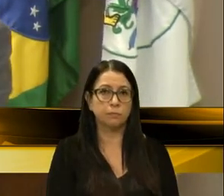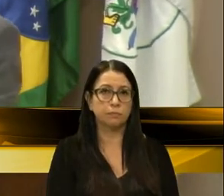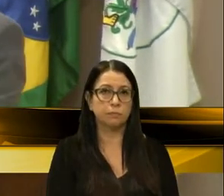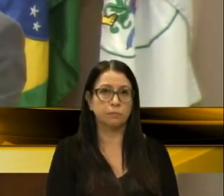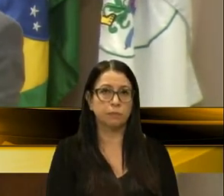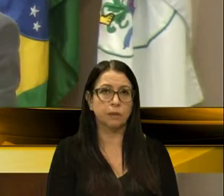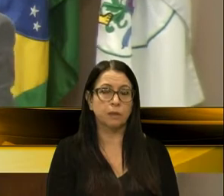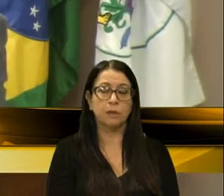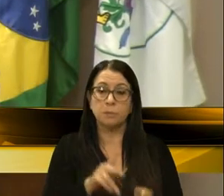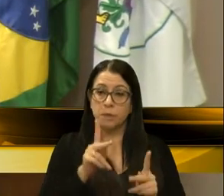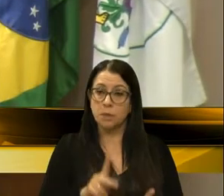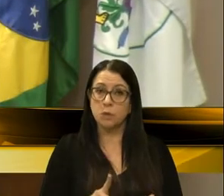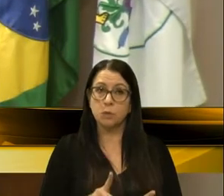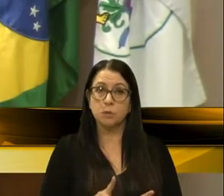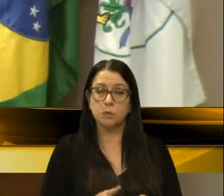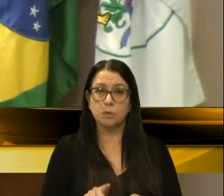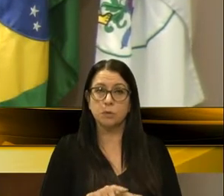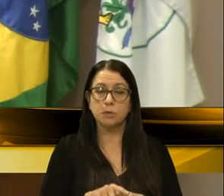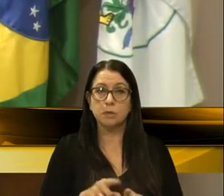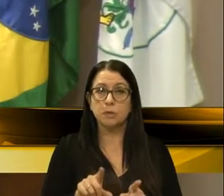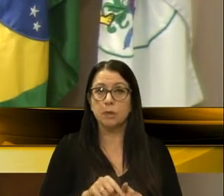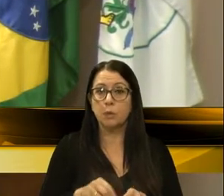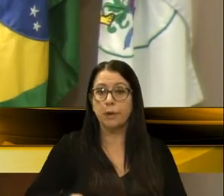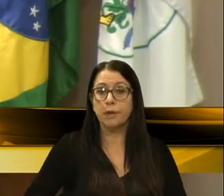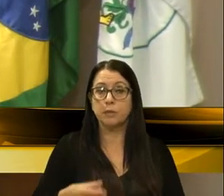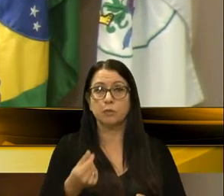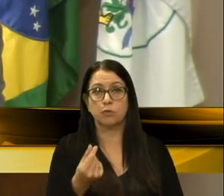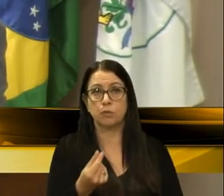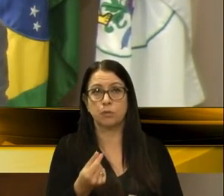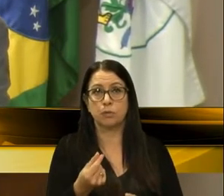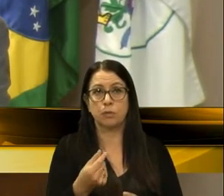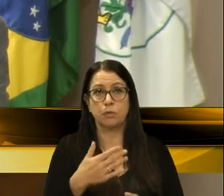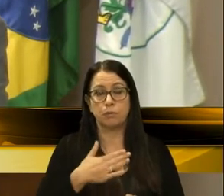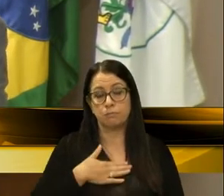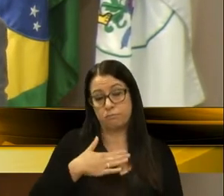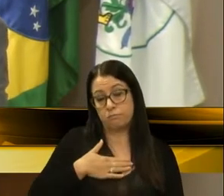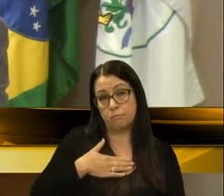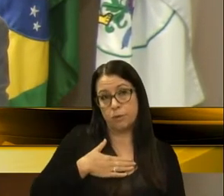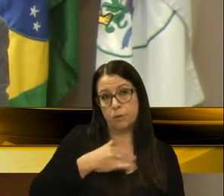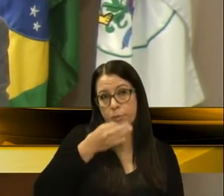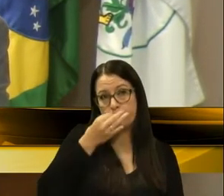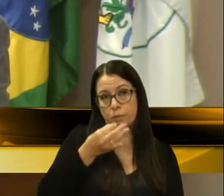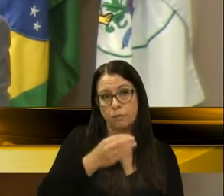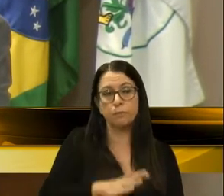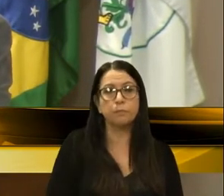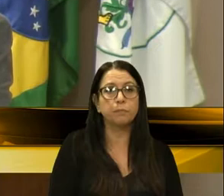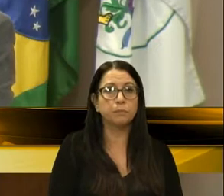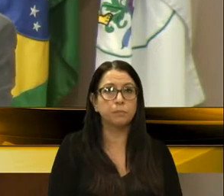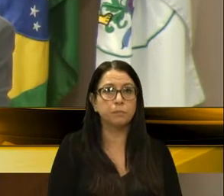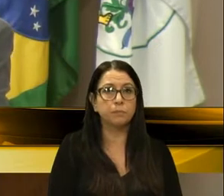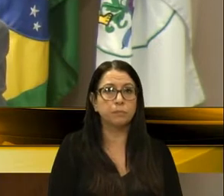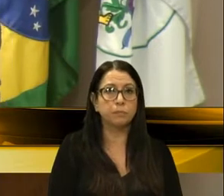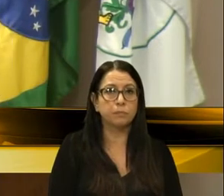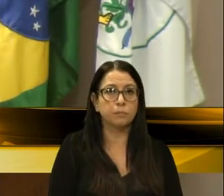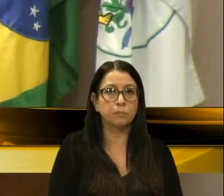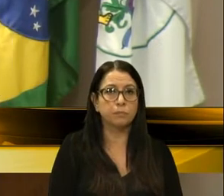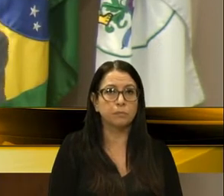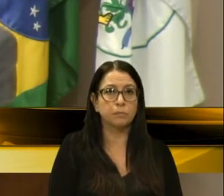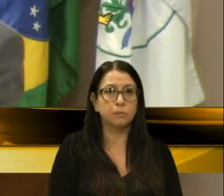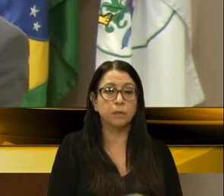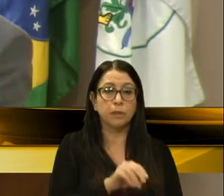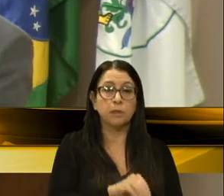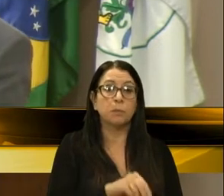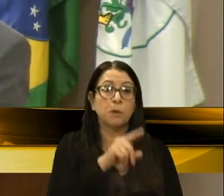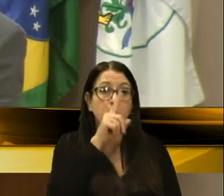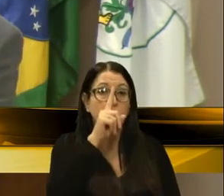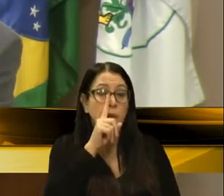Essas pessoas estão onerando os cofres públicos, na minha opinião, tá? Estão colocando em risco